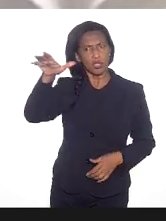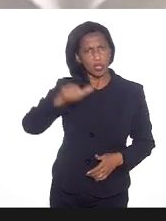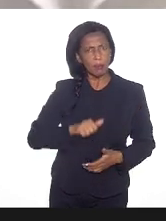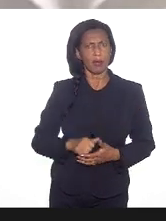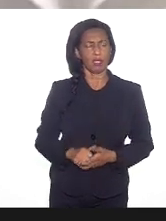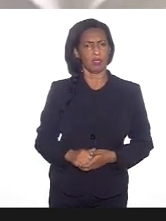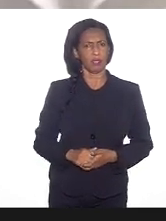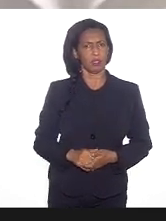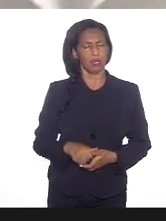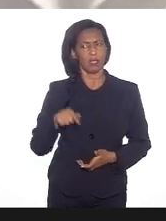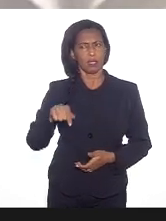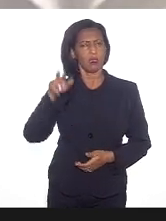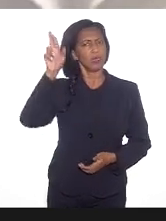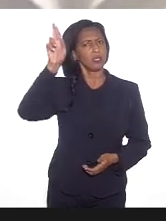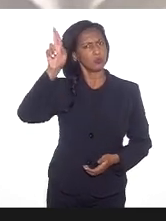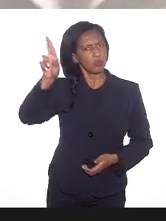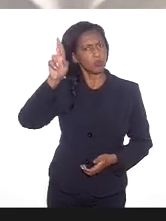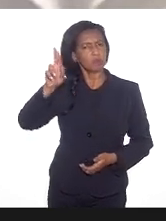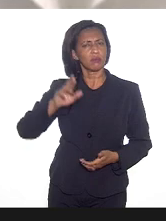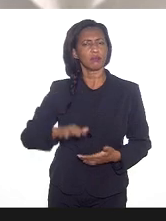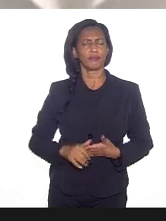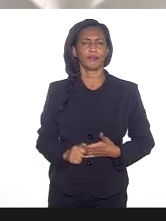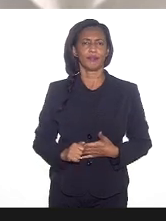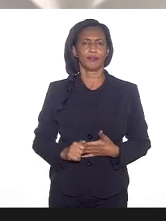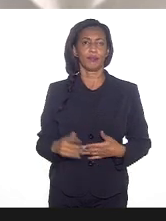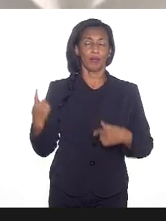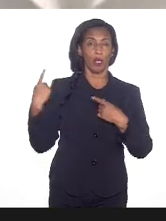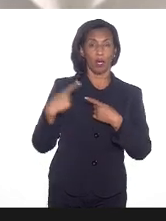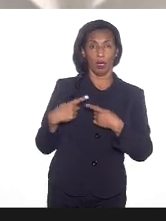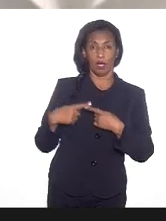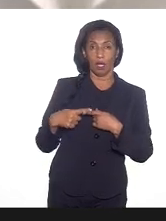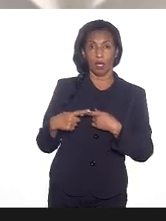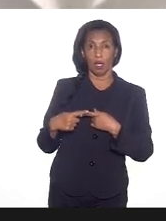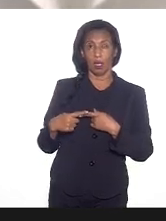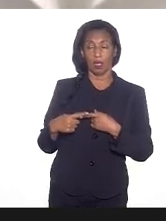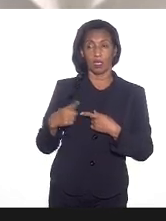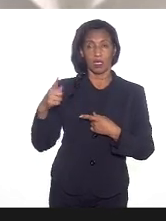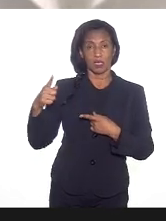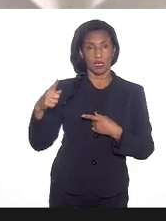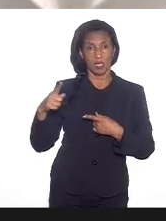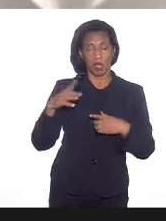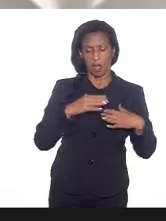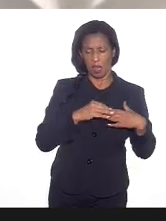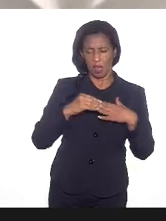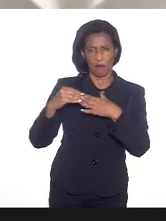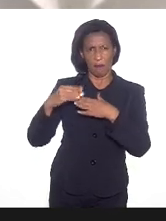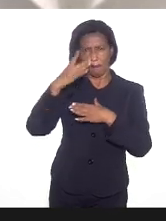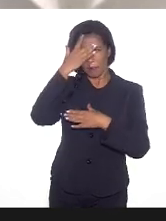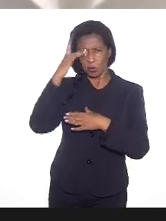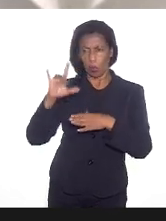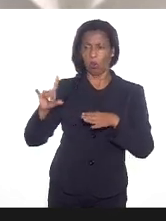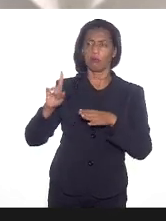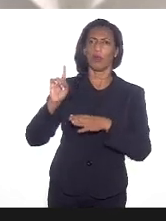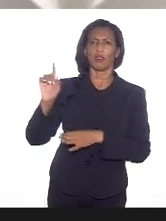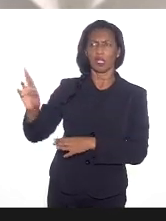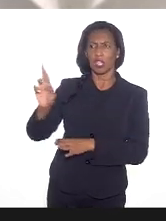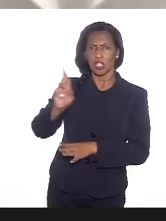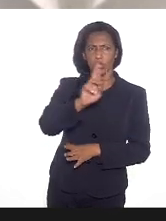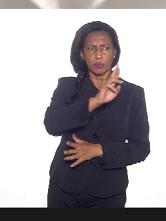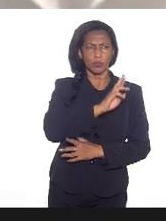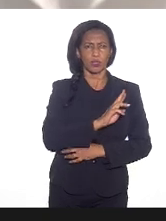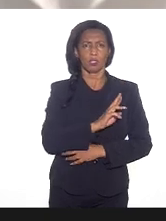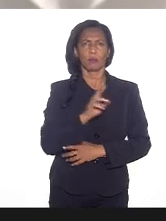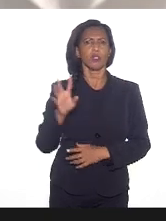chamadas à sua responsabilidade. Portanto, levar essas pessoas a serem responsáveis pela